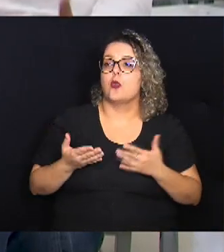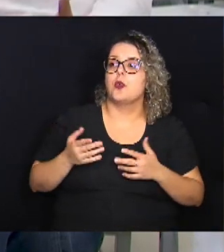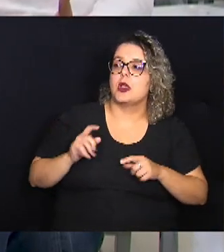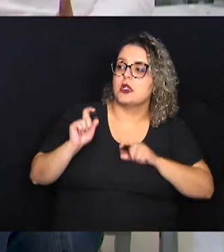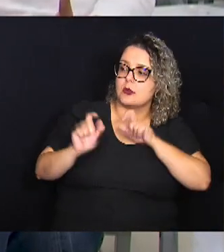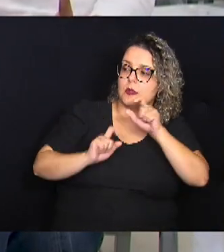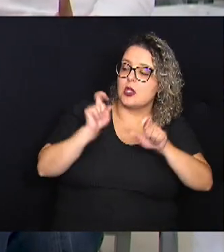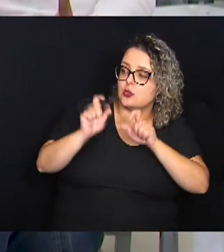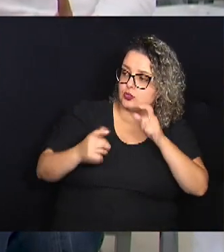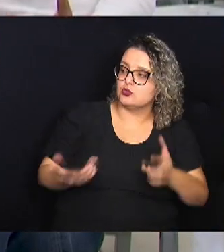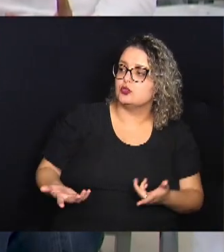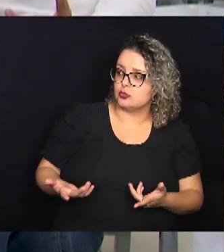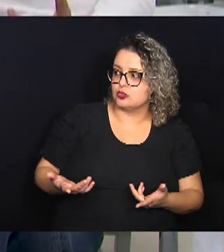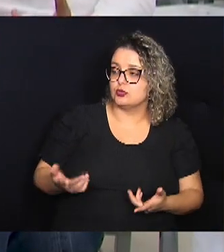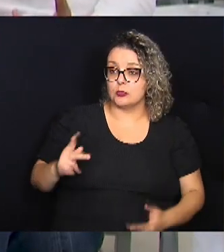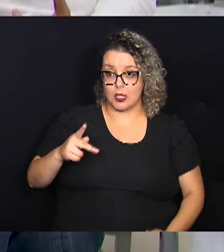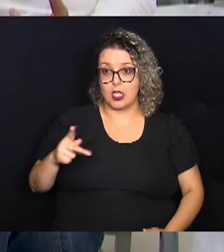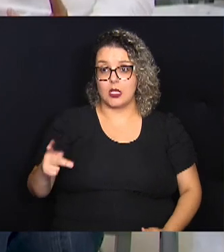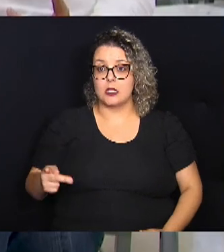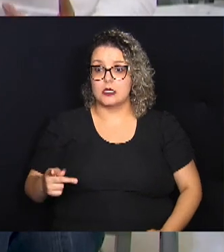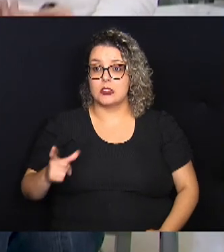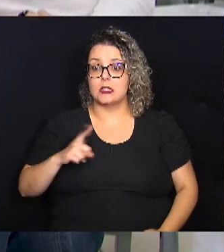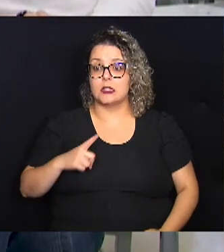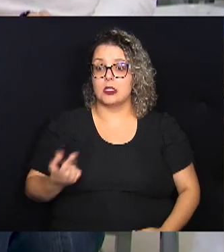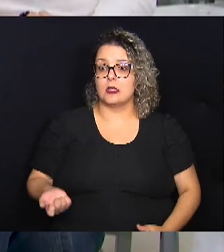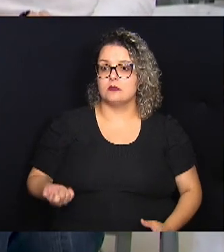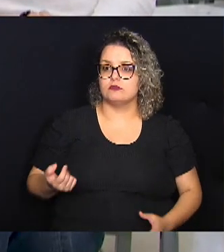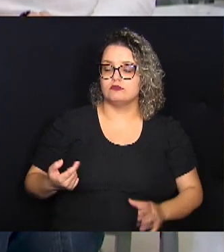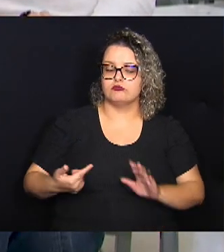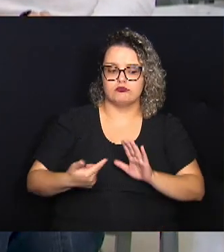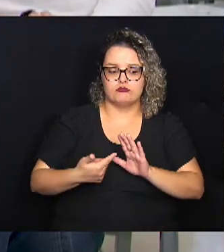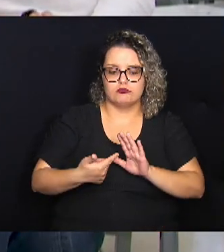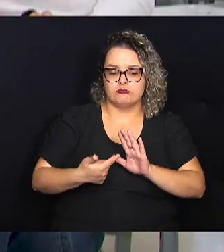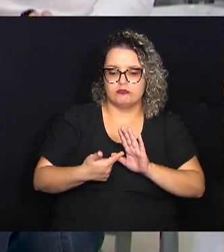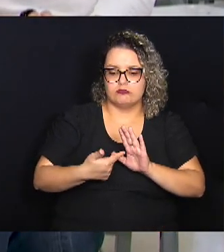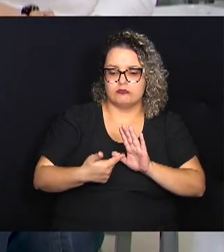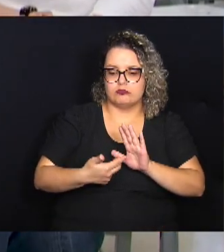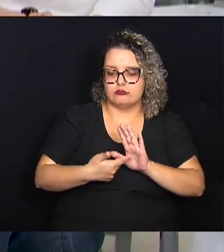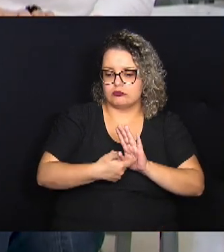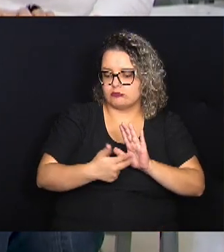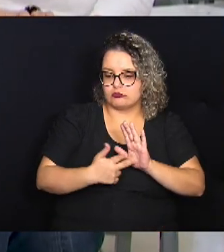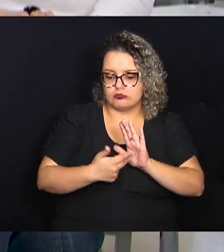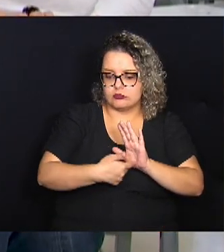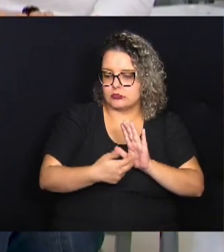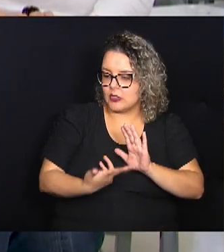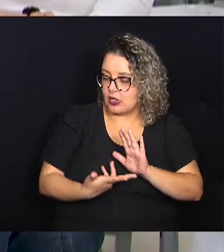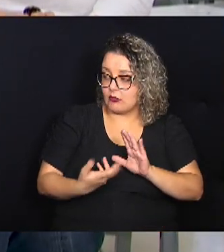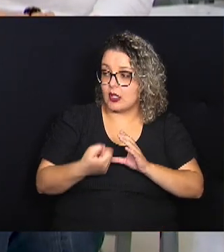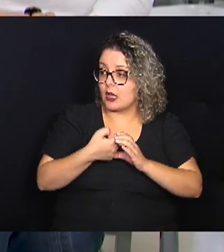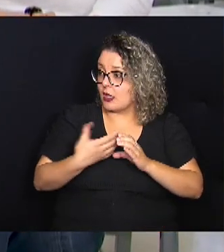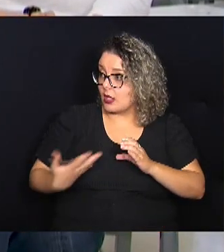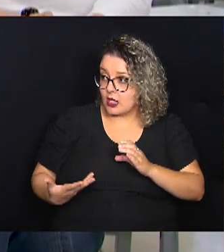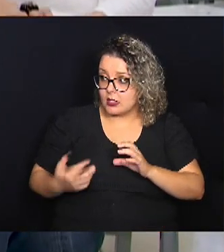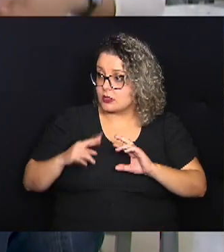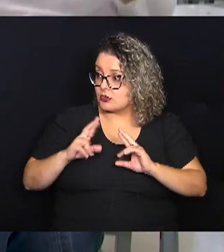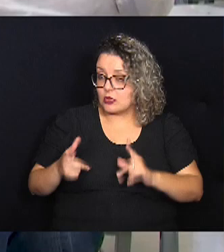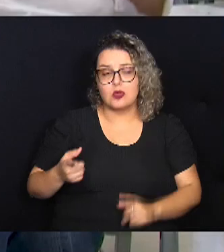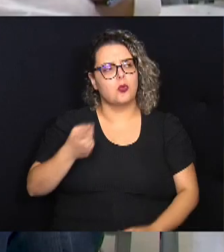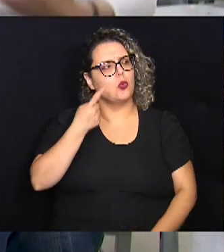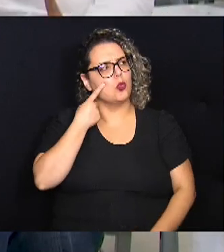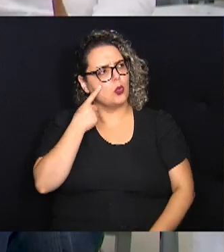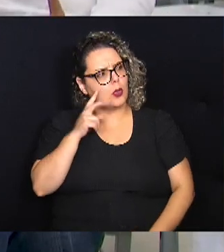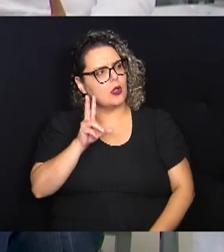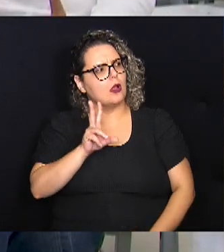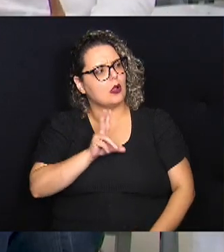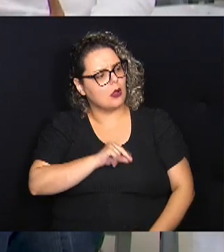deles, né, dos dialetos, trazem expressões que têm origens diferentes. Olha aí, que interessante isso, hein, pessoal? E aí